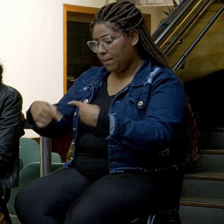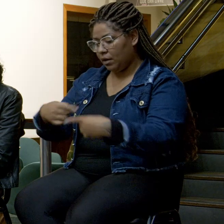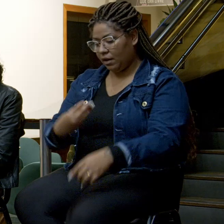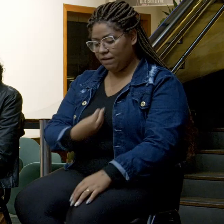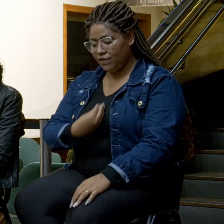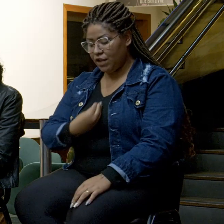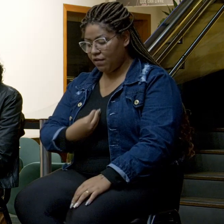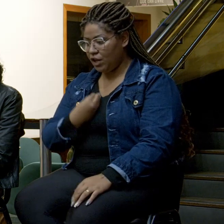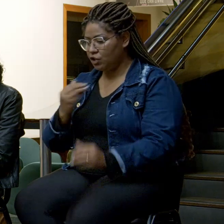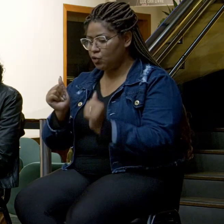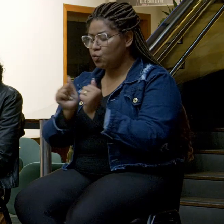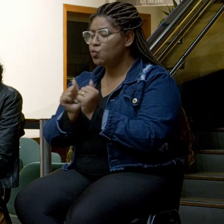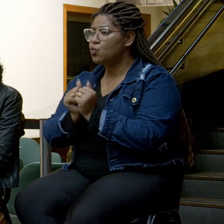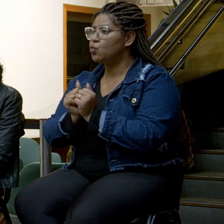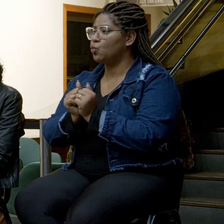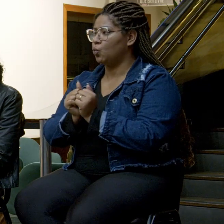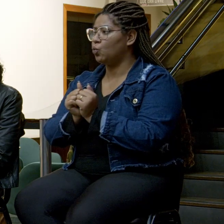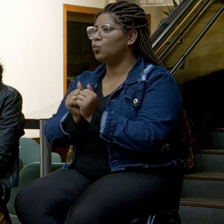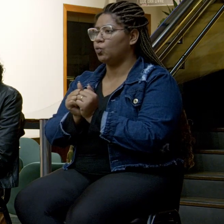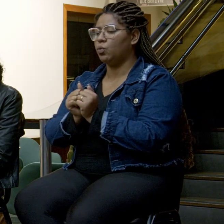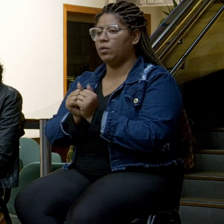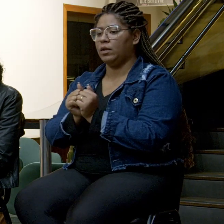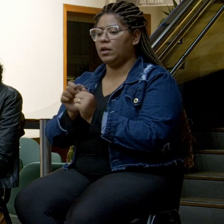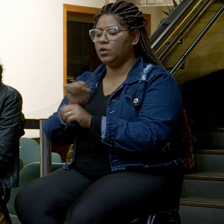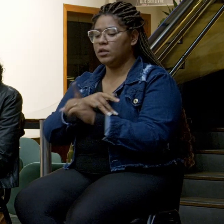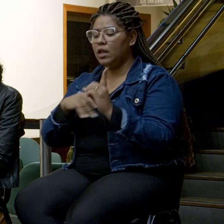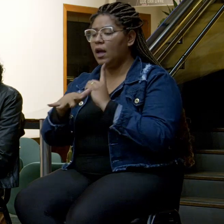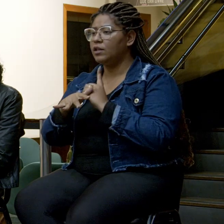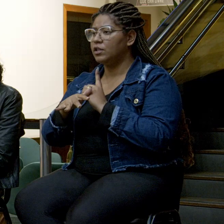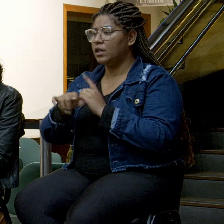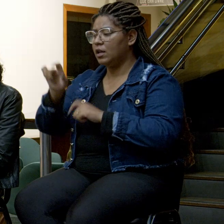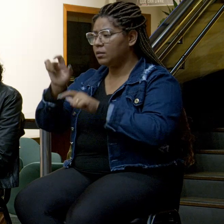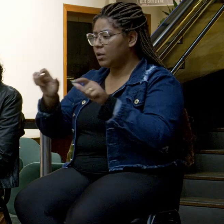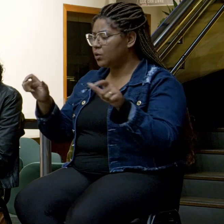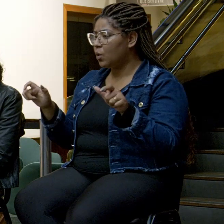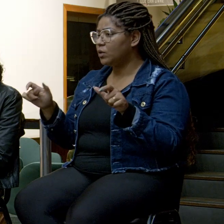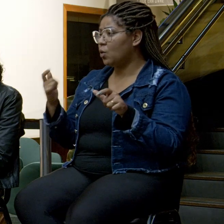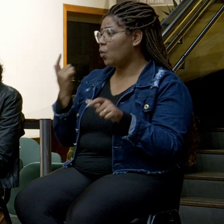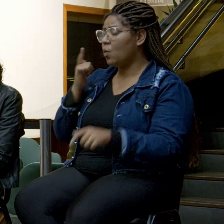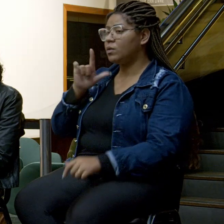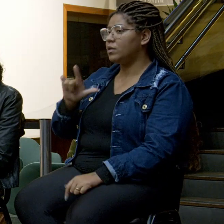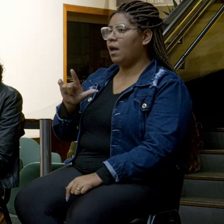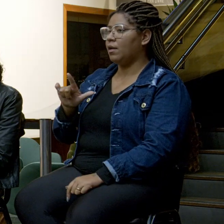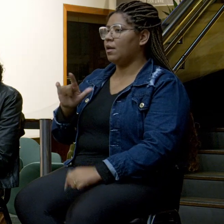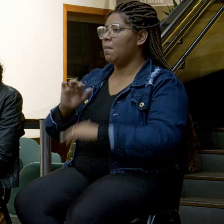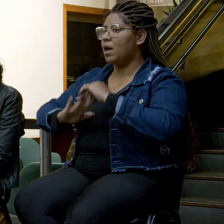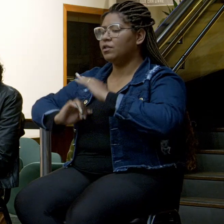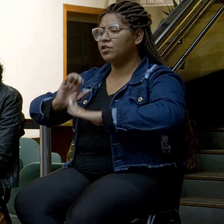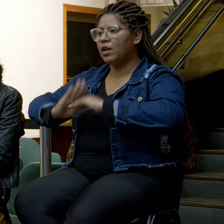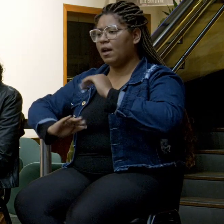que é viver junto em sociedade, que as pessoas simplesmente não conseguem exercer